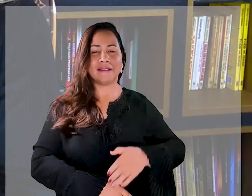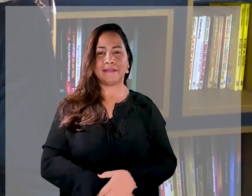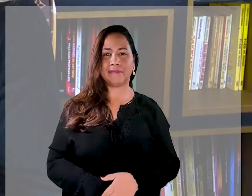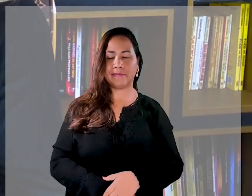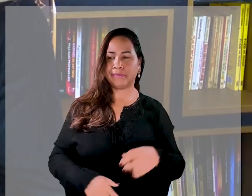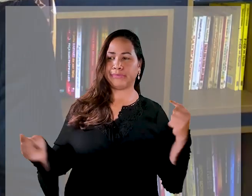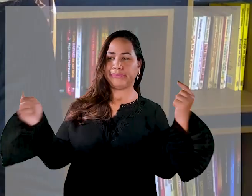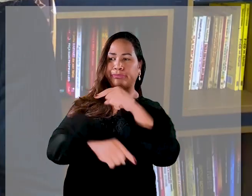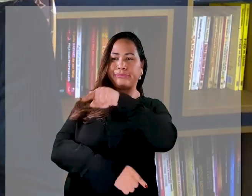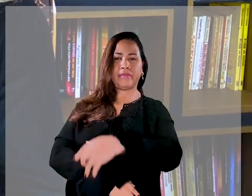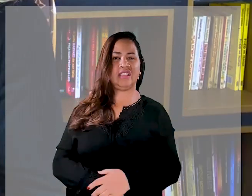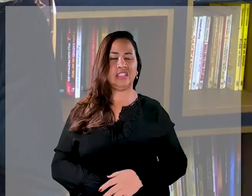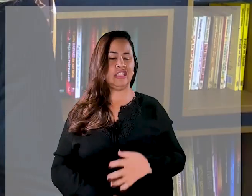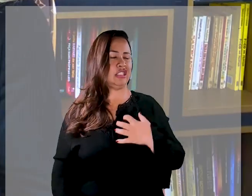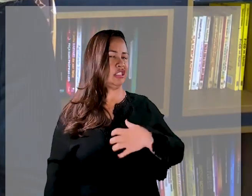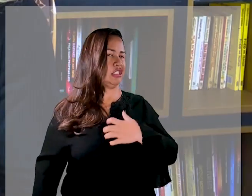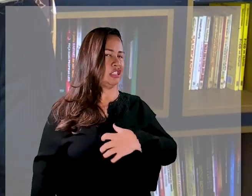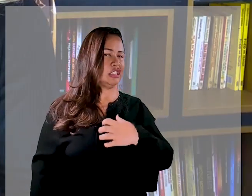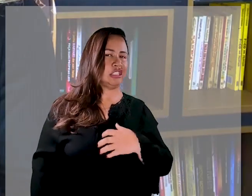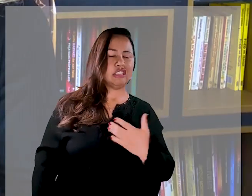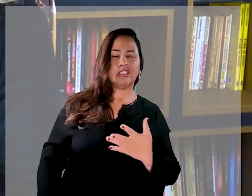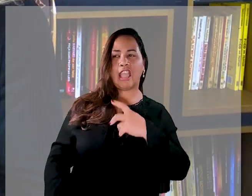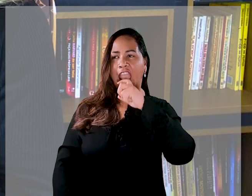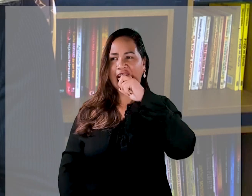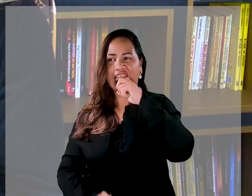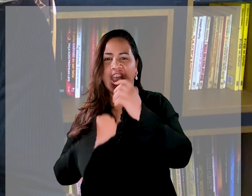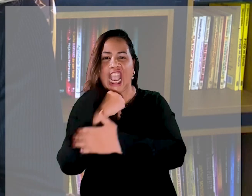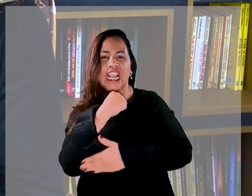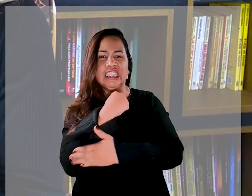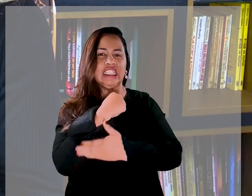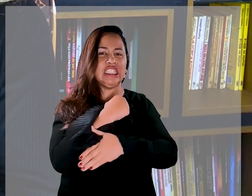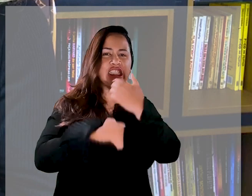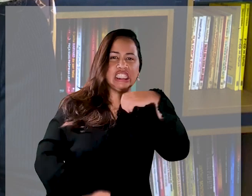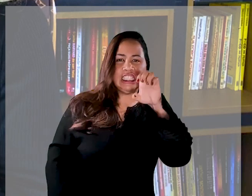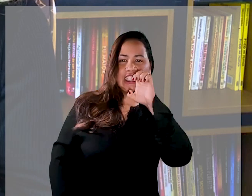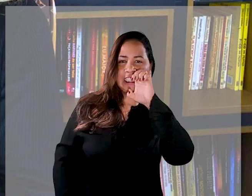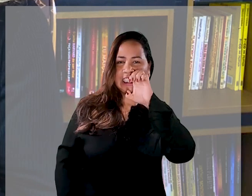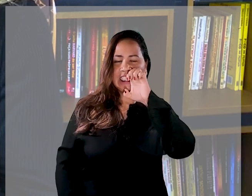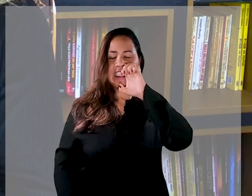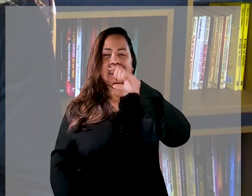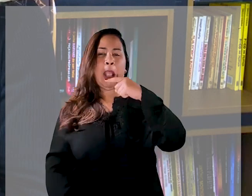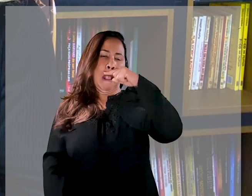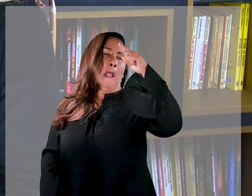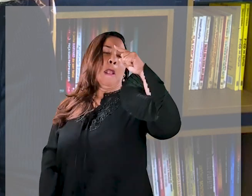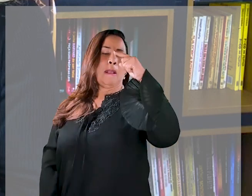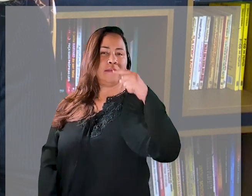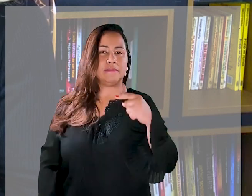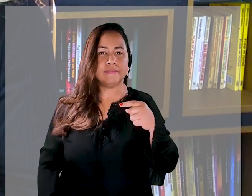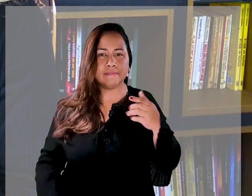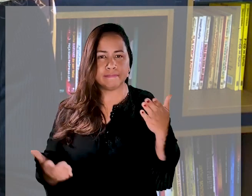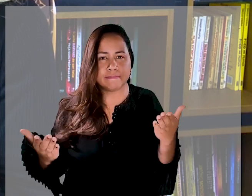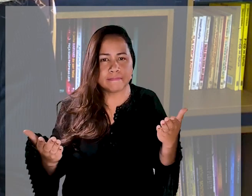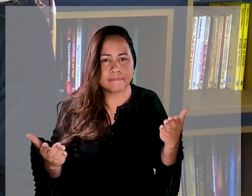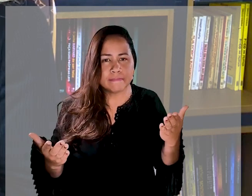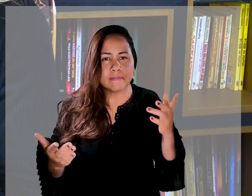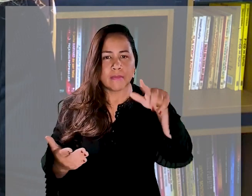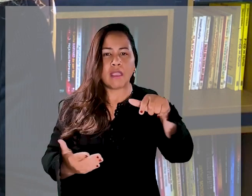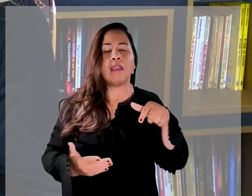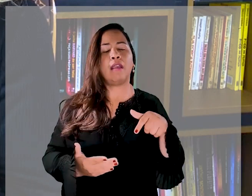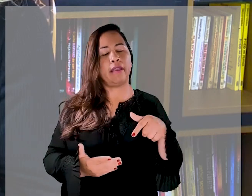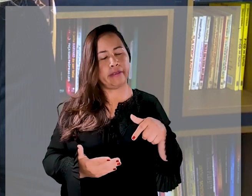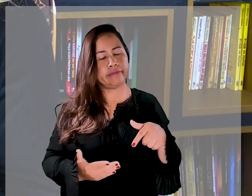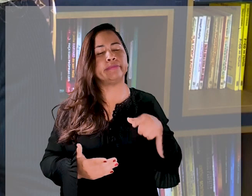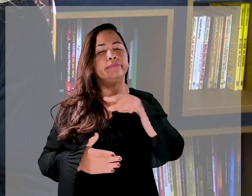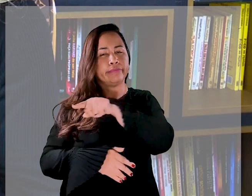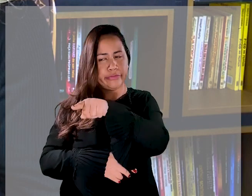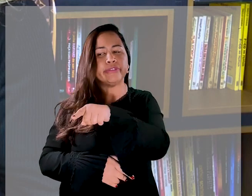novo. Por que isso te incomodou? Porque você é arrogante? Talvez não. Mas em que grau isso está dentro de você para que isso